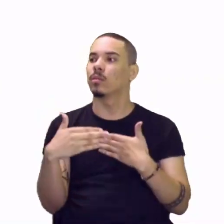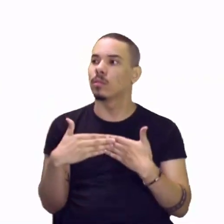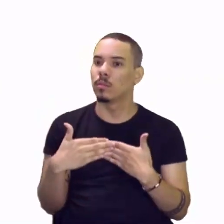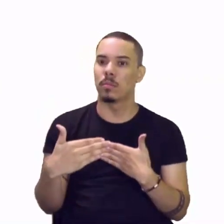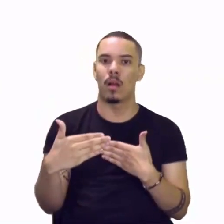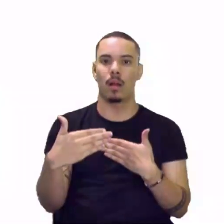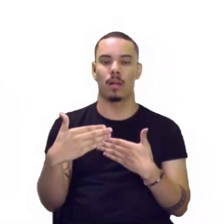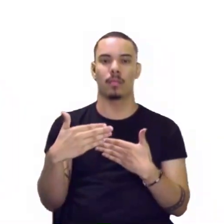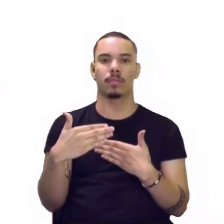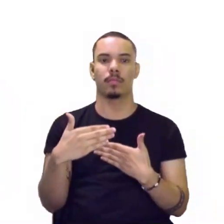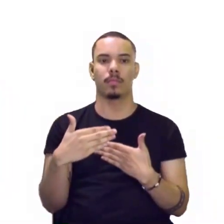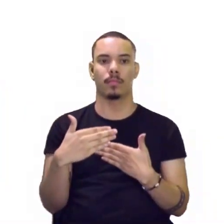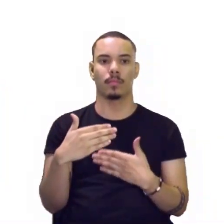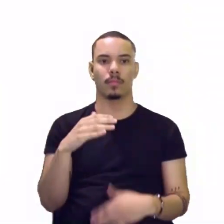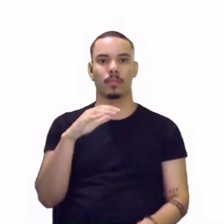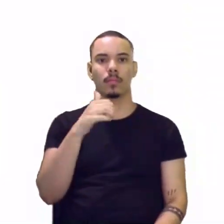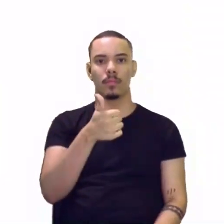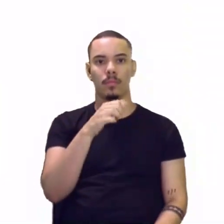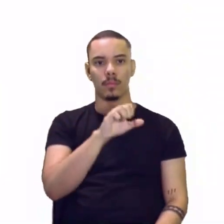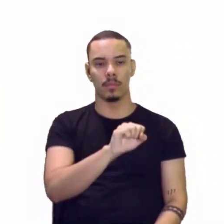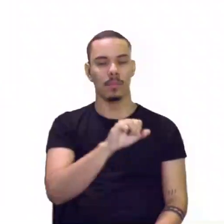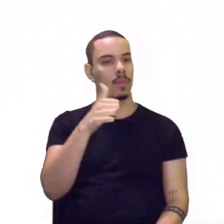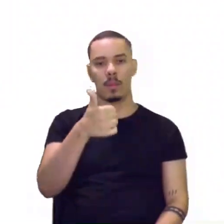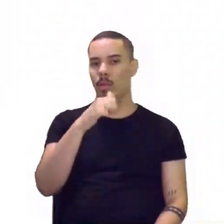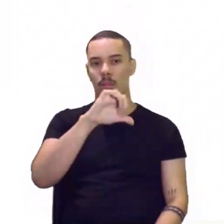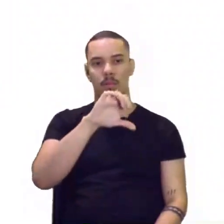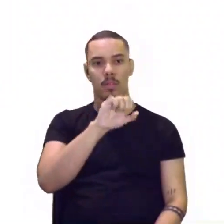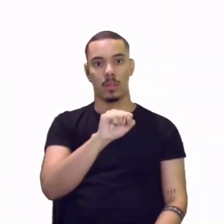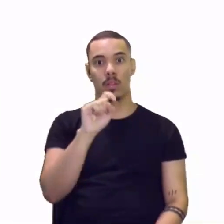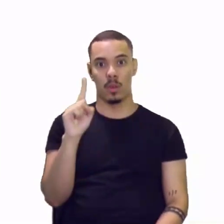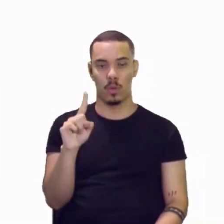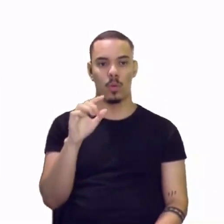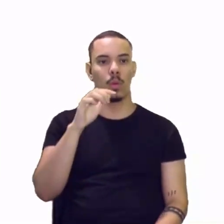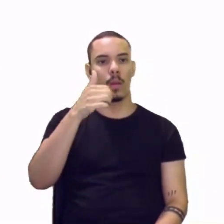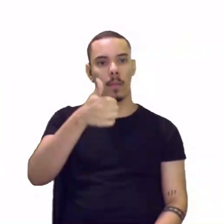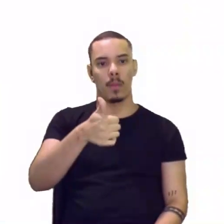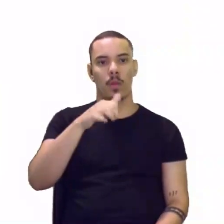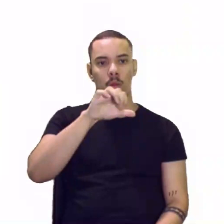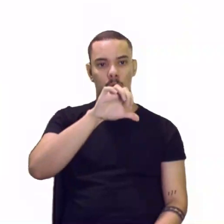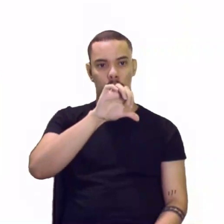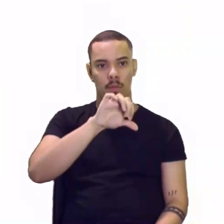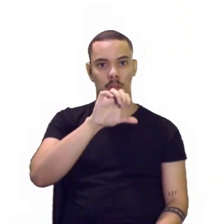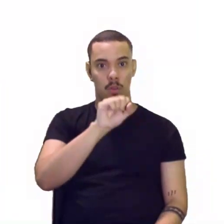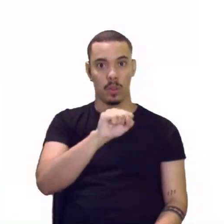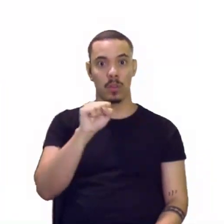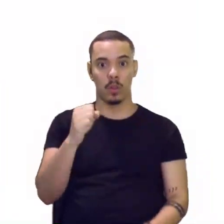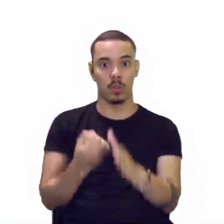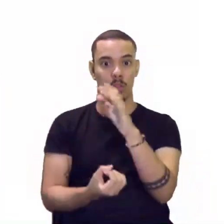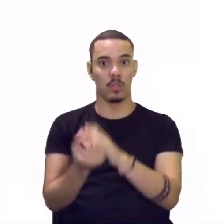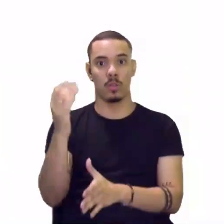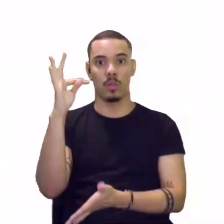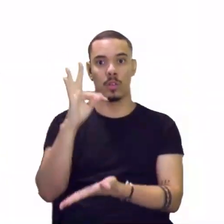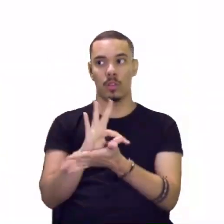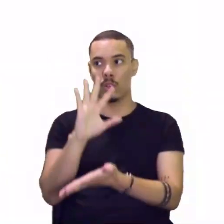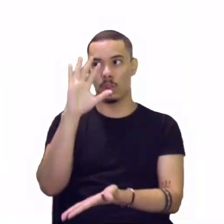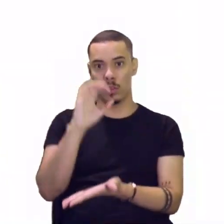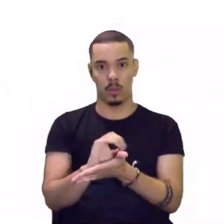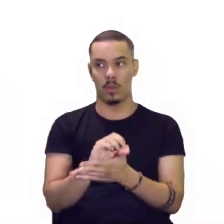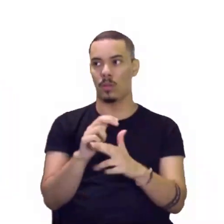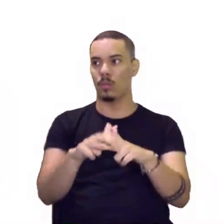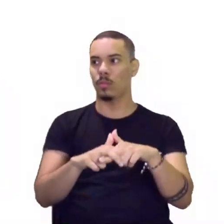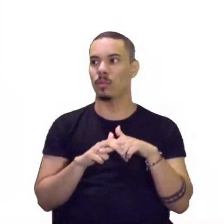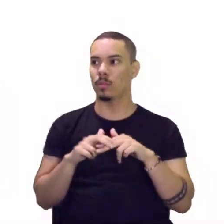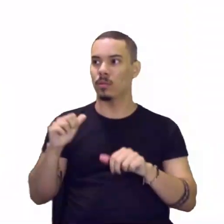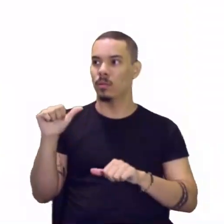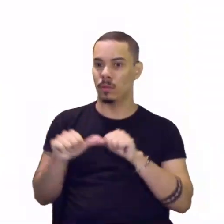Isso. Rondônia 81, certo? Isso. Muito bem. Em 88 surgiu o Tocantins, não existia. Olha aí, então assim, as regionalizações